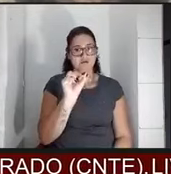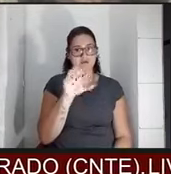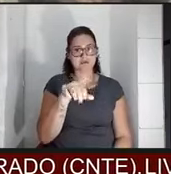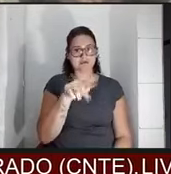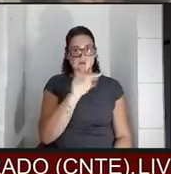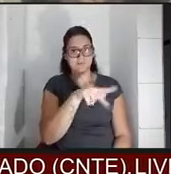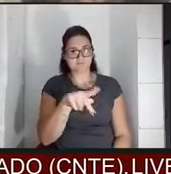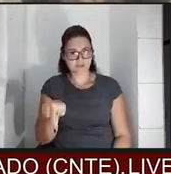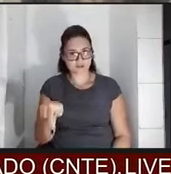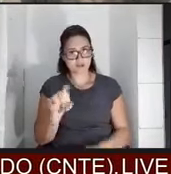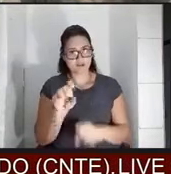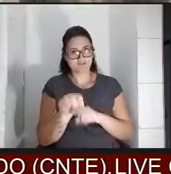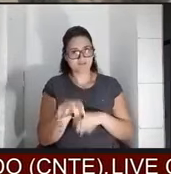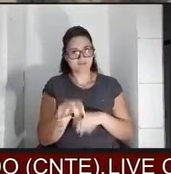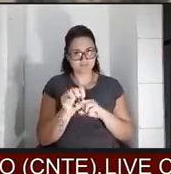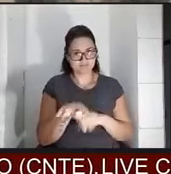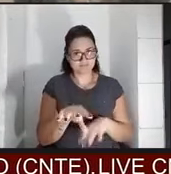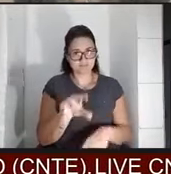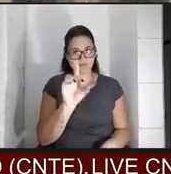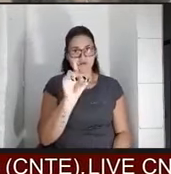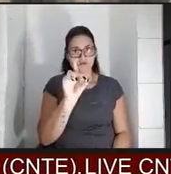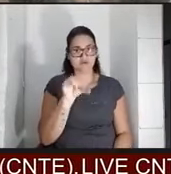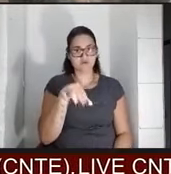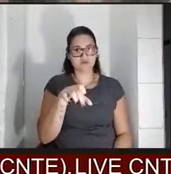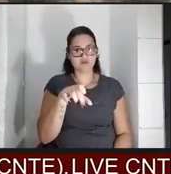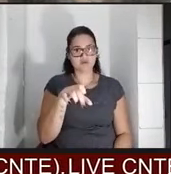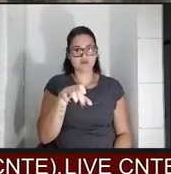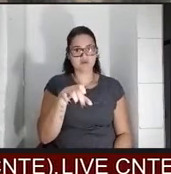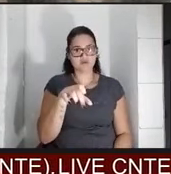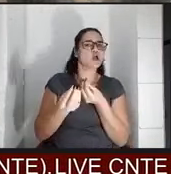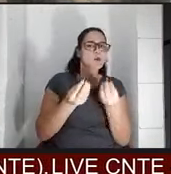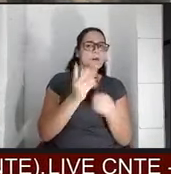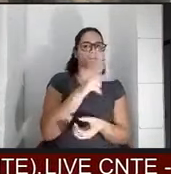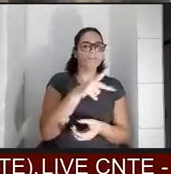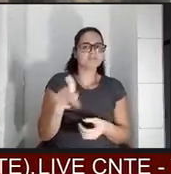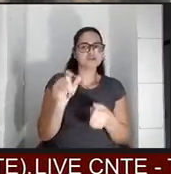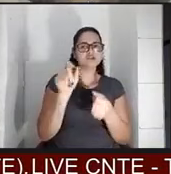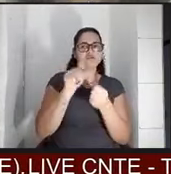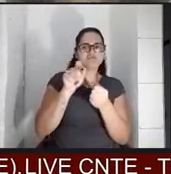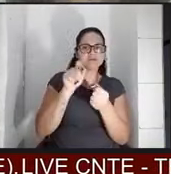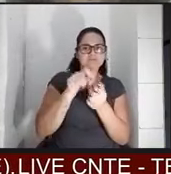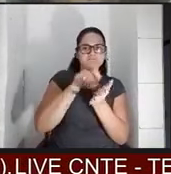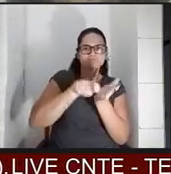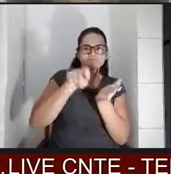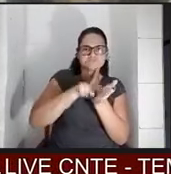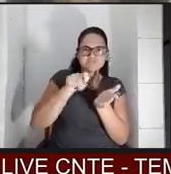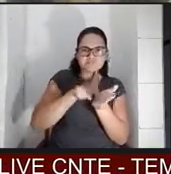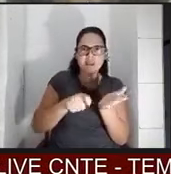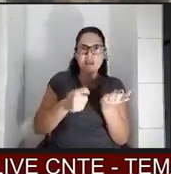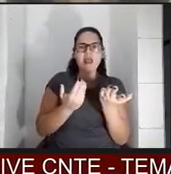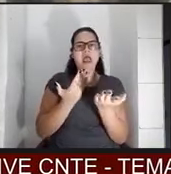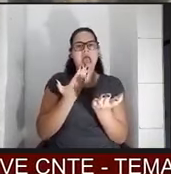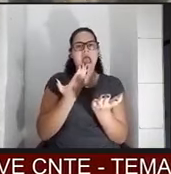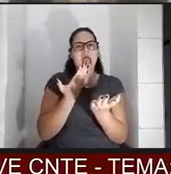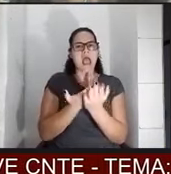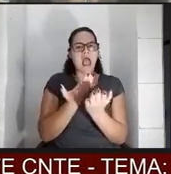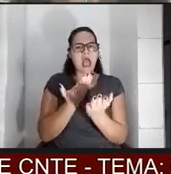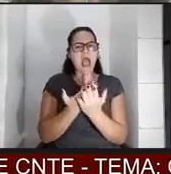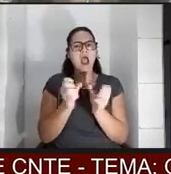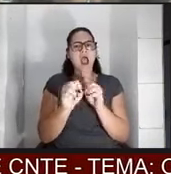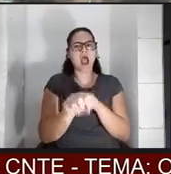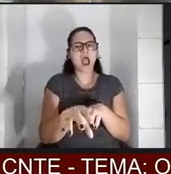até como que eles estão, tá docente, tem que preparar a aula, tal de aula remota ou